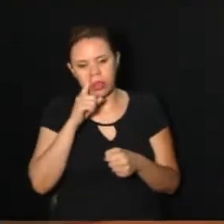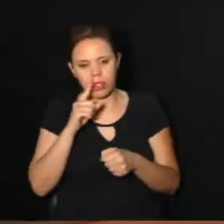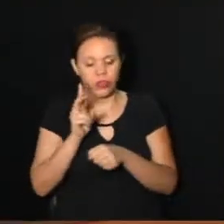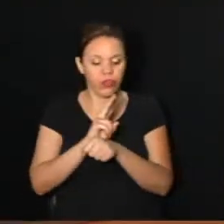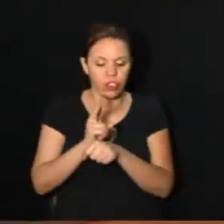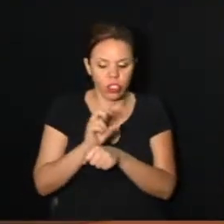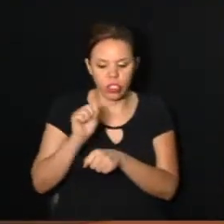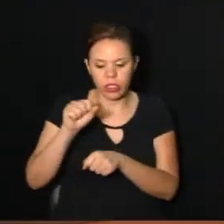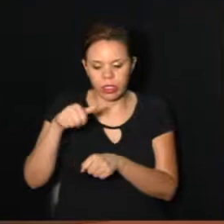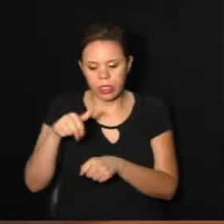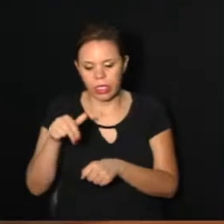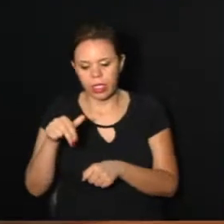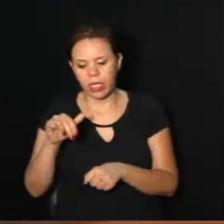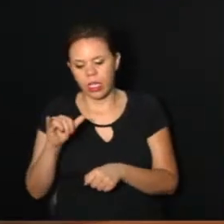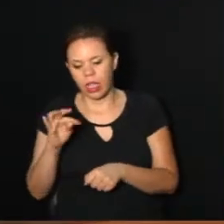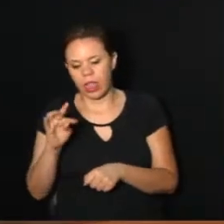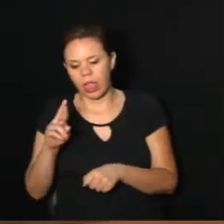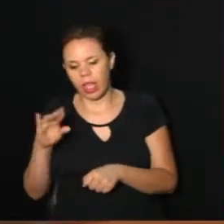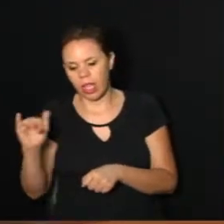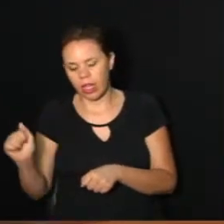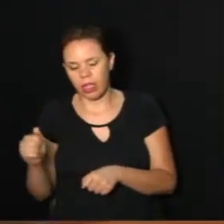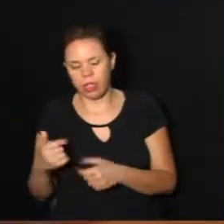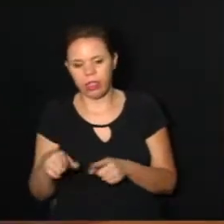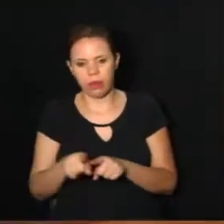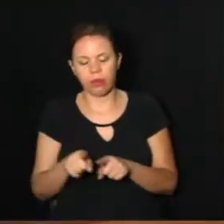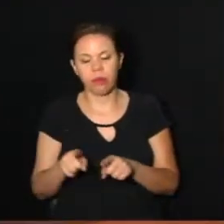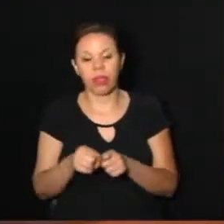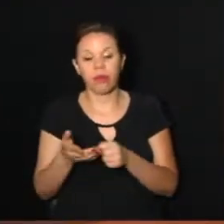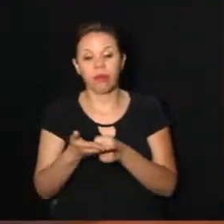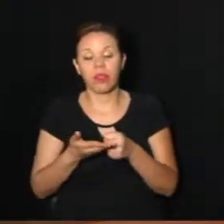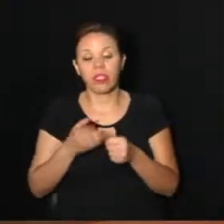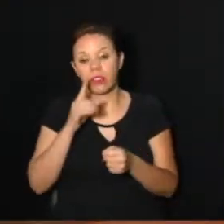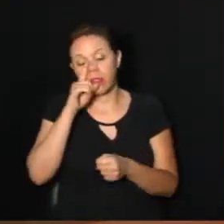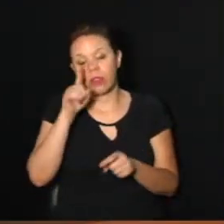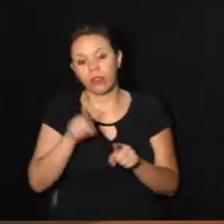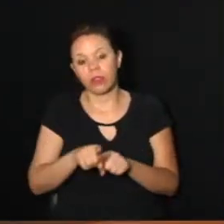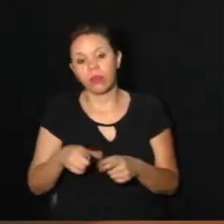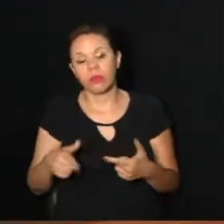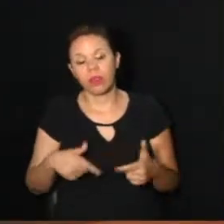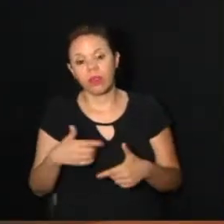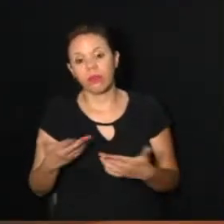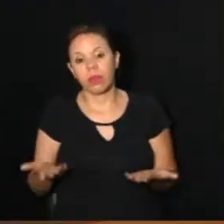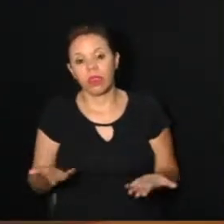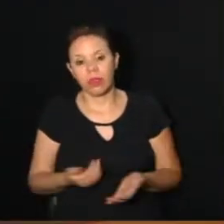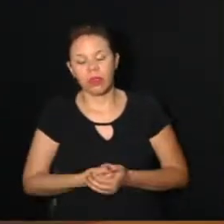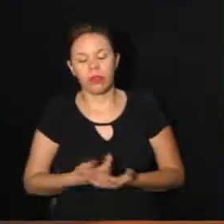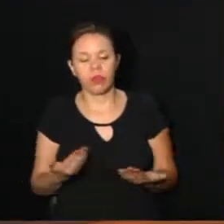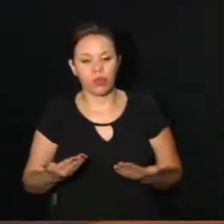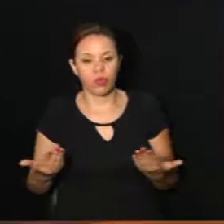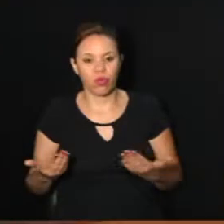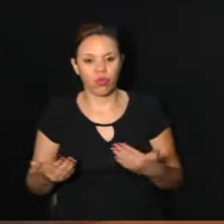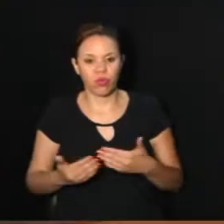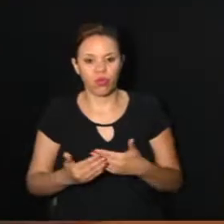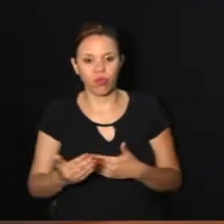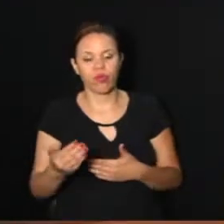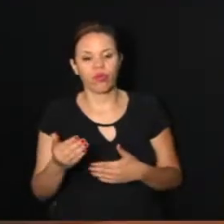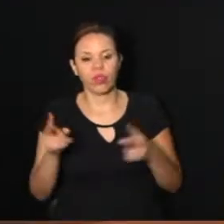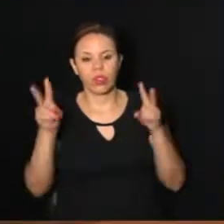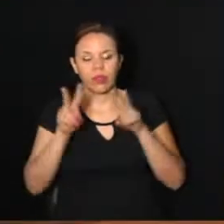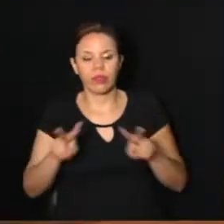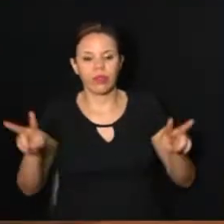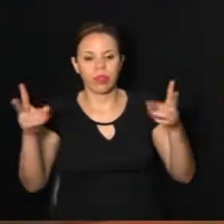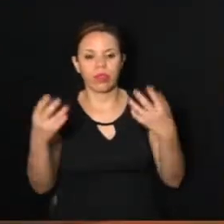médio e baixo, médio risco, hoje a viabilidade já